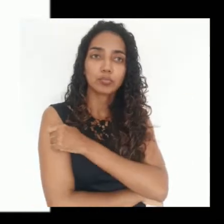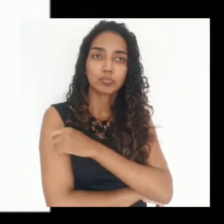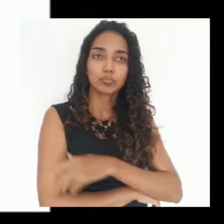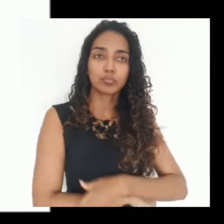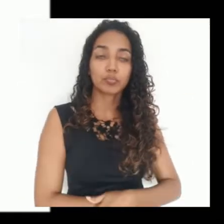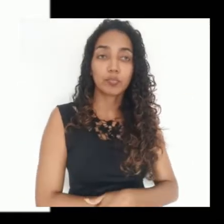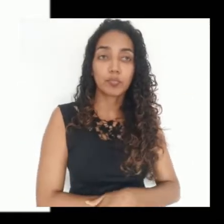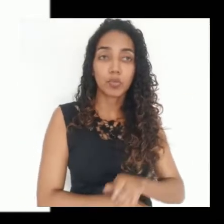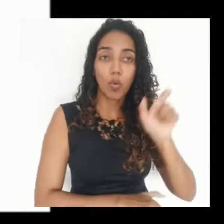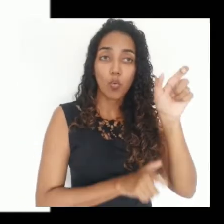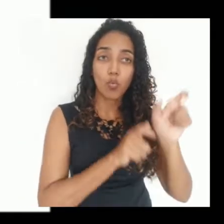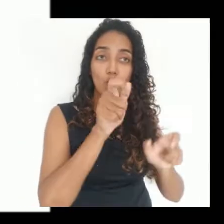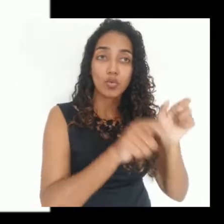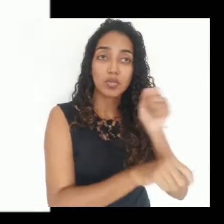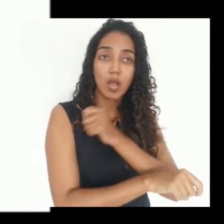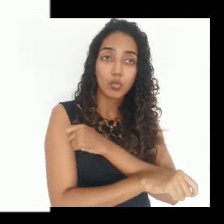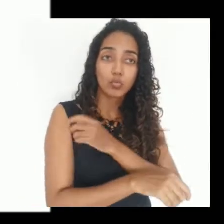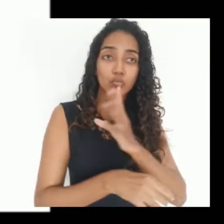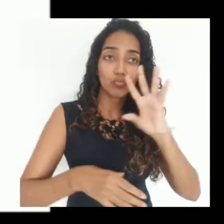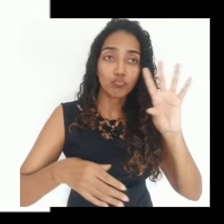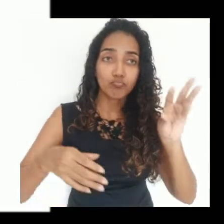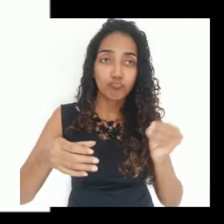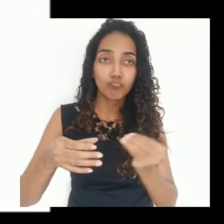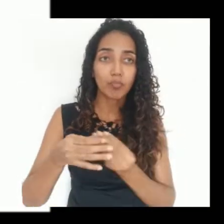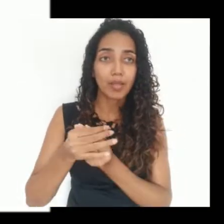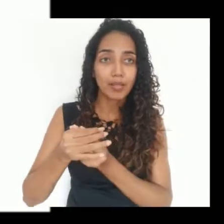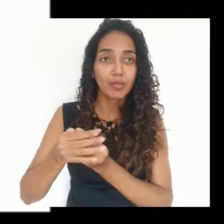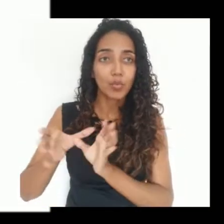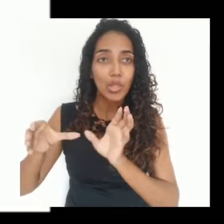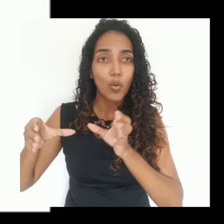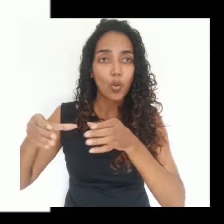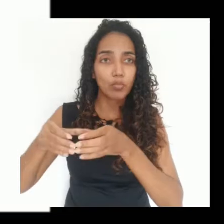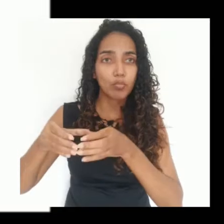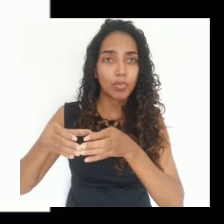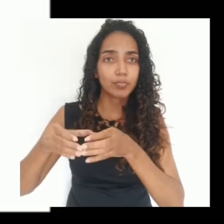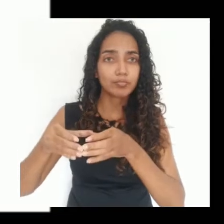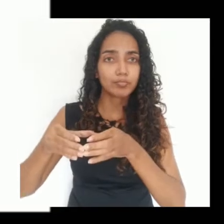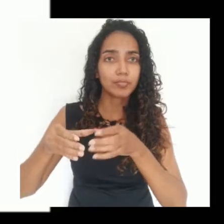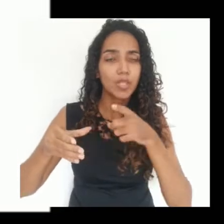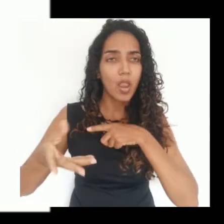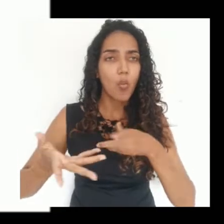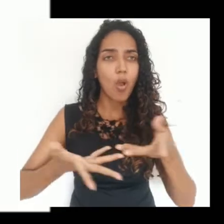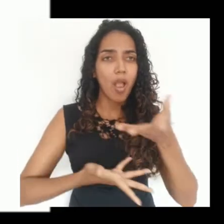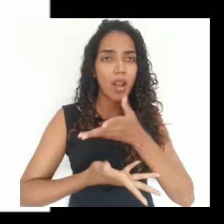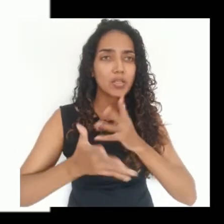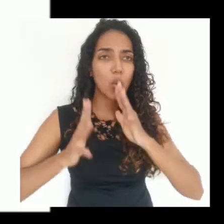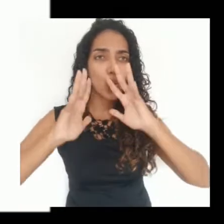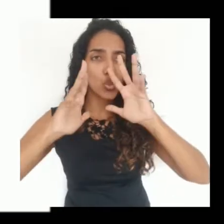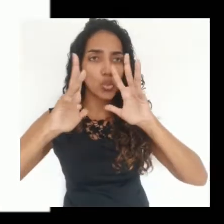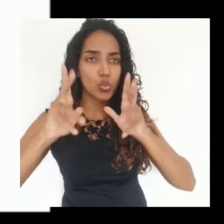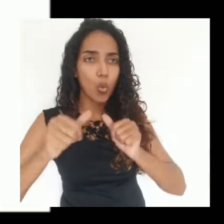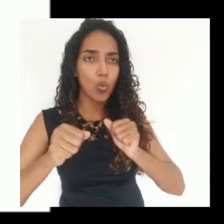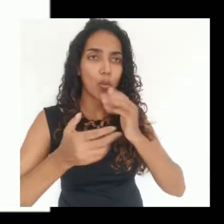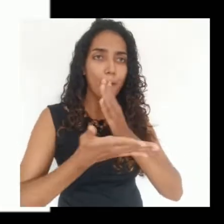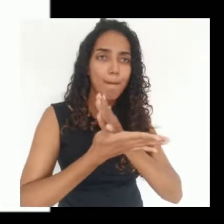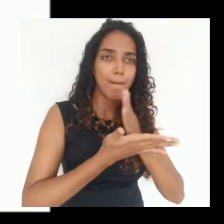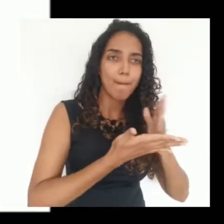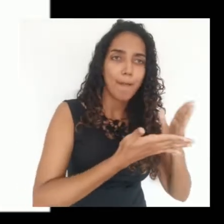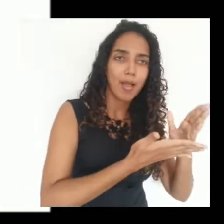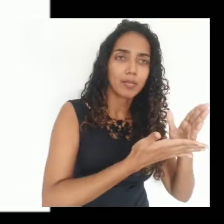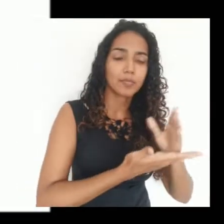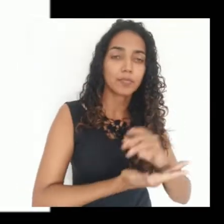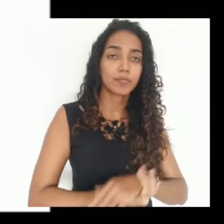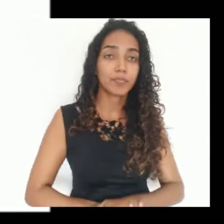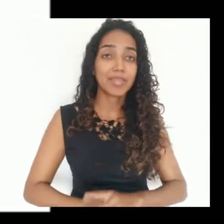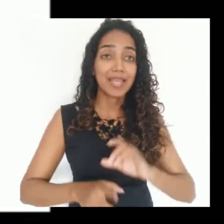de uma determinada turma. Existe uma relação todo-parte. Porém, se por alguma razão